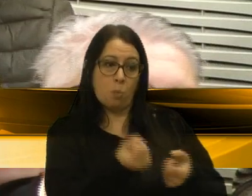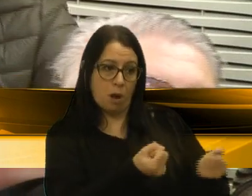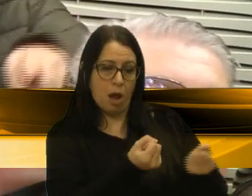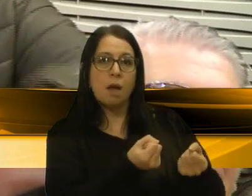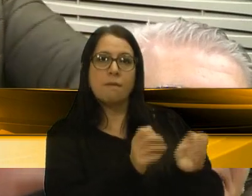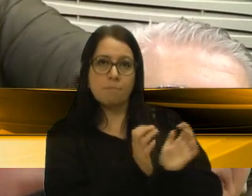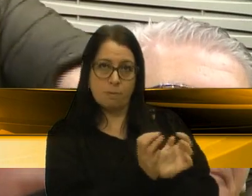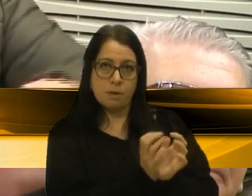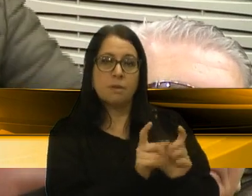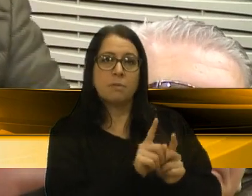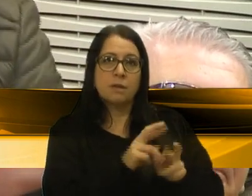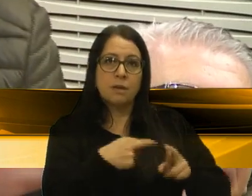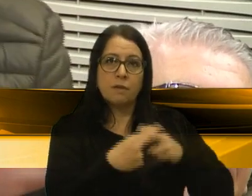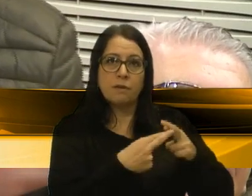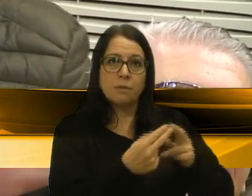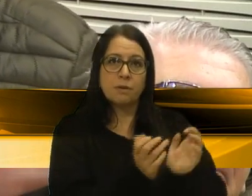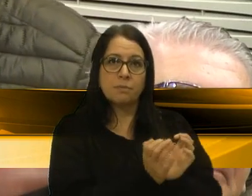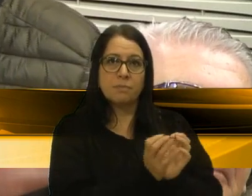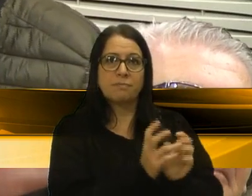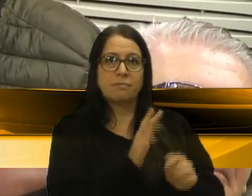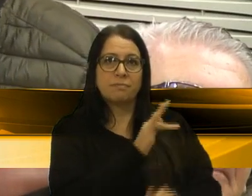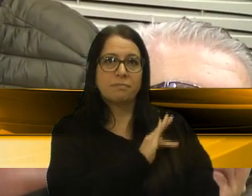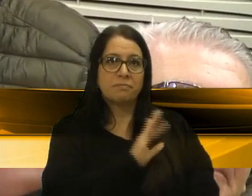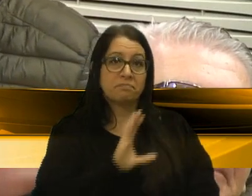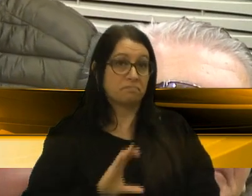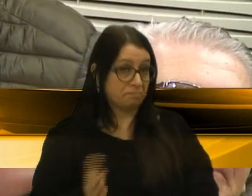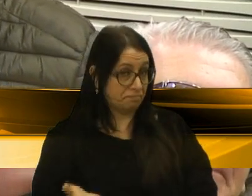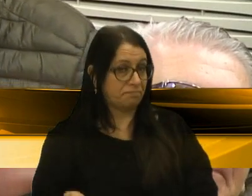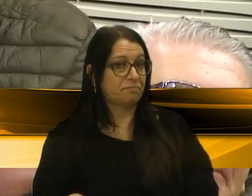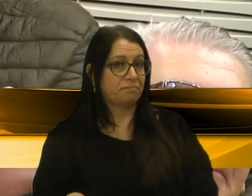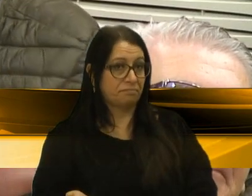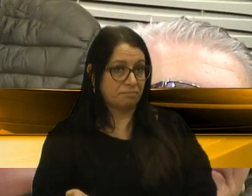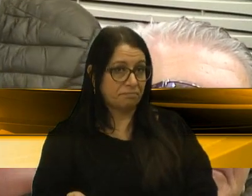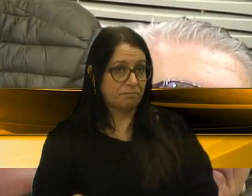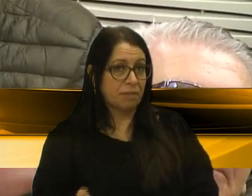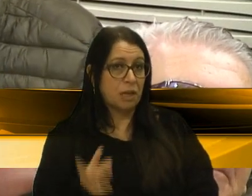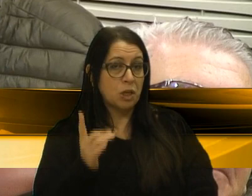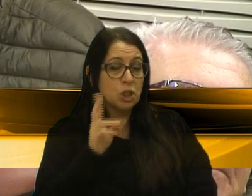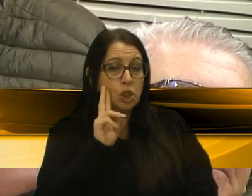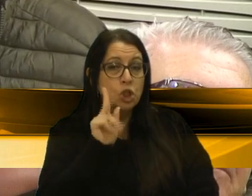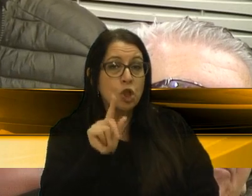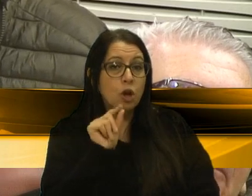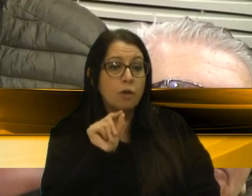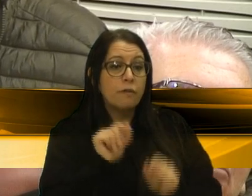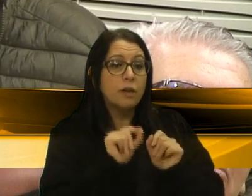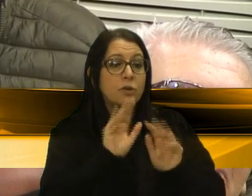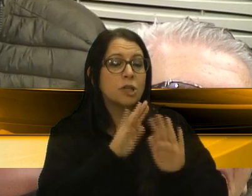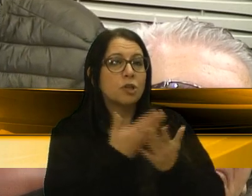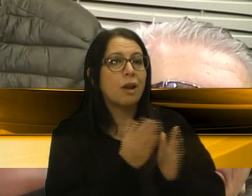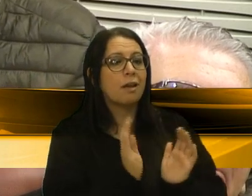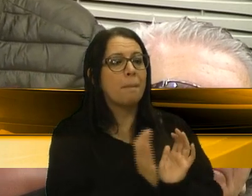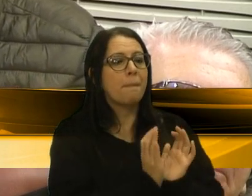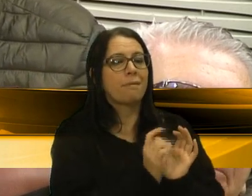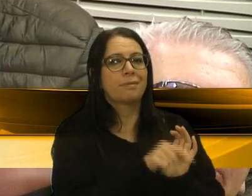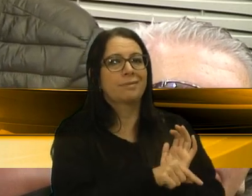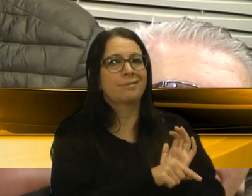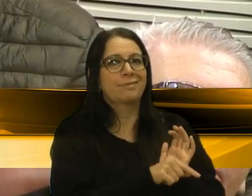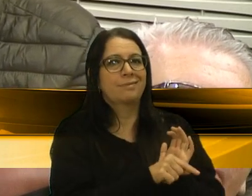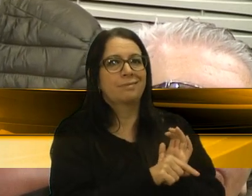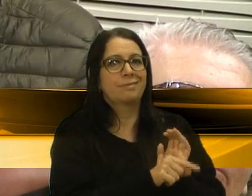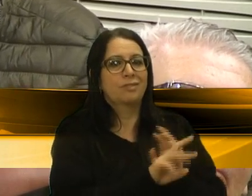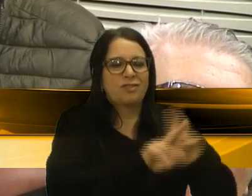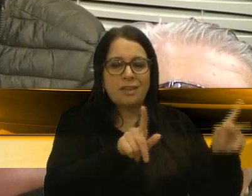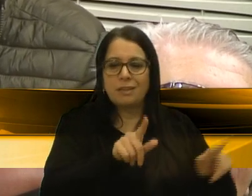e agora estar reformando os veículos da APAE de Flores da Cunha. Então, só com relação à APAE, a gente percebe a diferença de tratamento